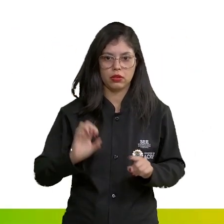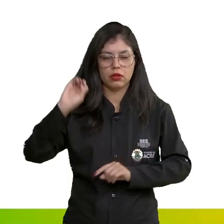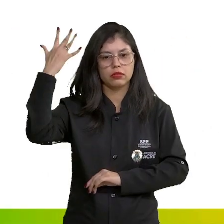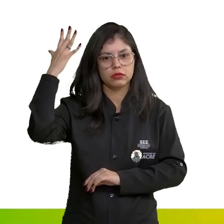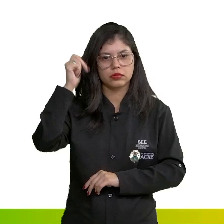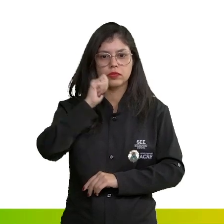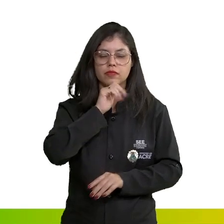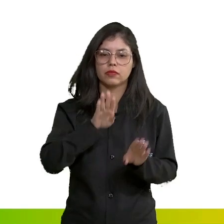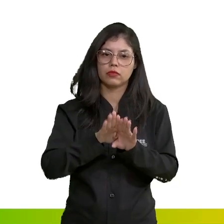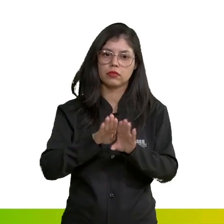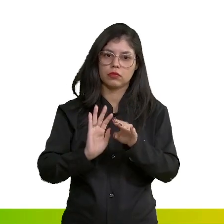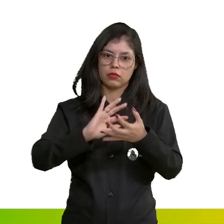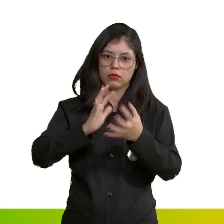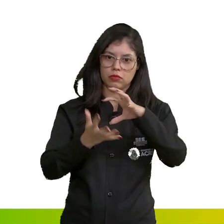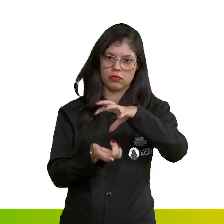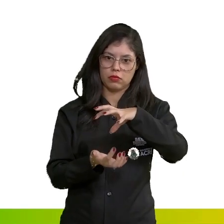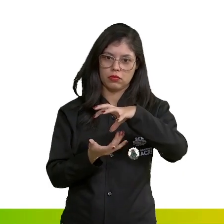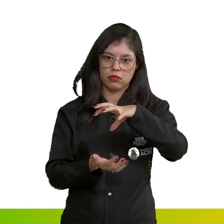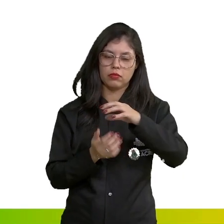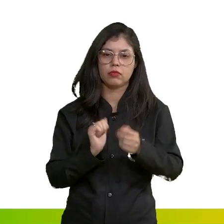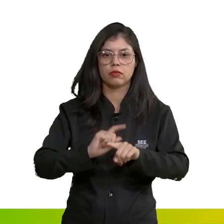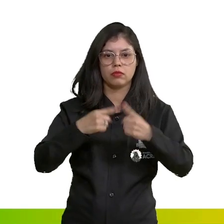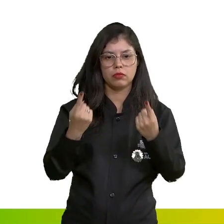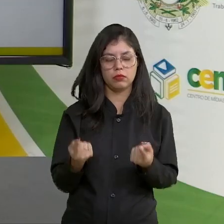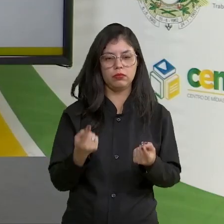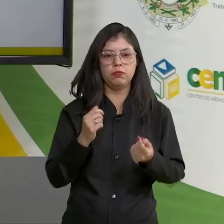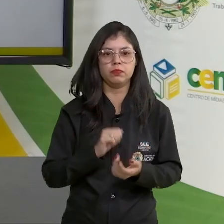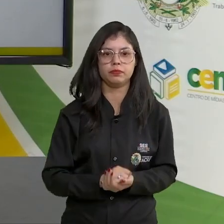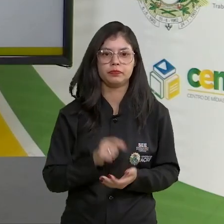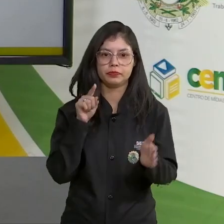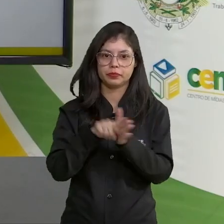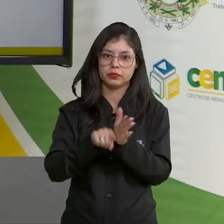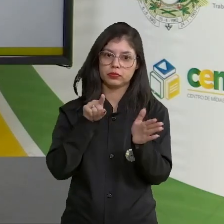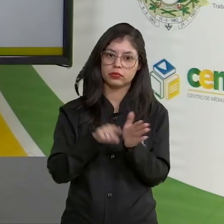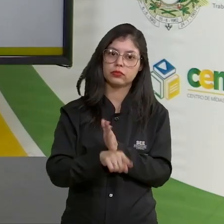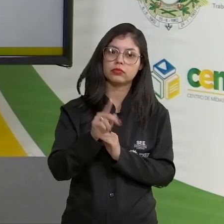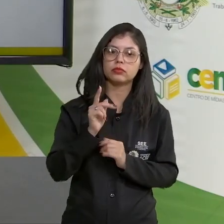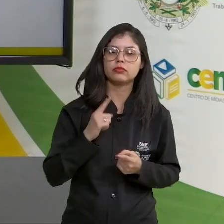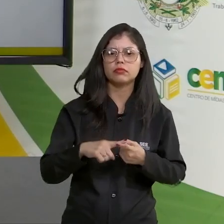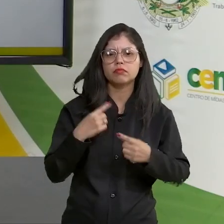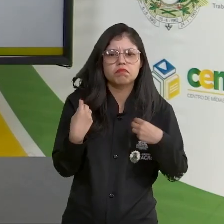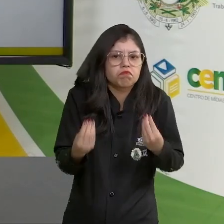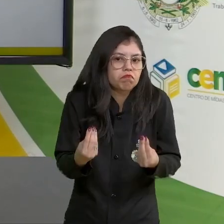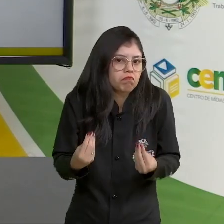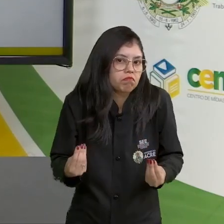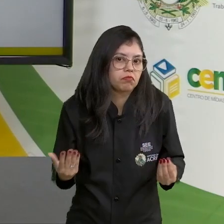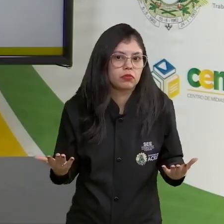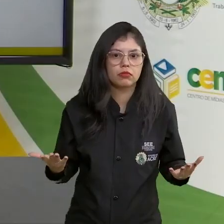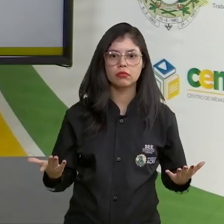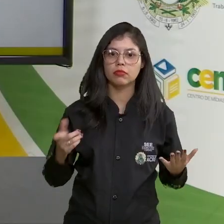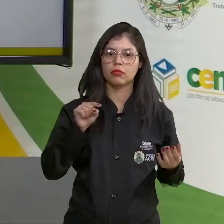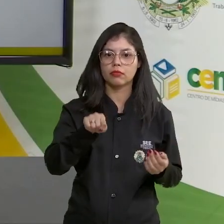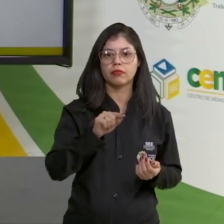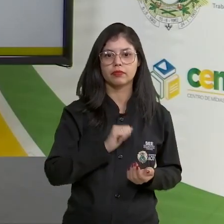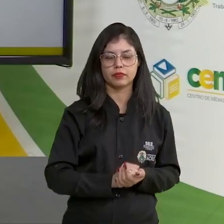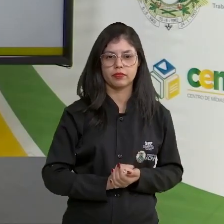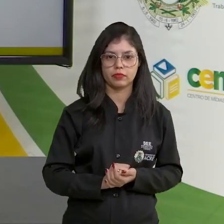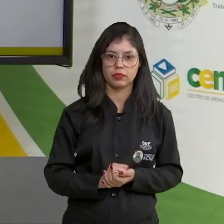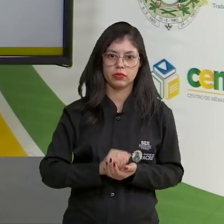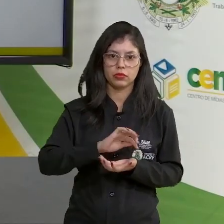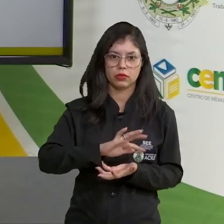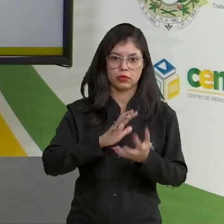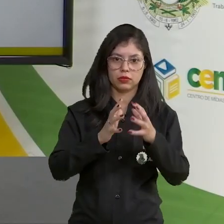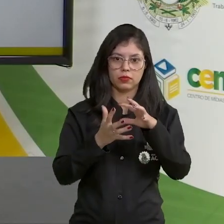funciona o efeito estufa. Mas, pessoal, vocês perguntam, professora, para que serve esse efeito estufa? O